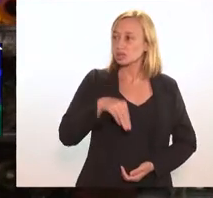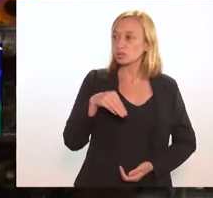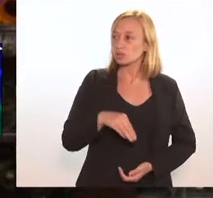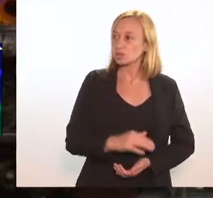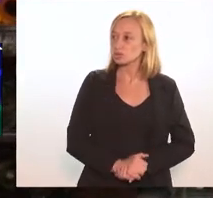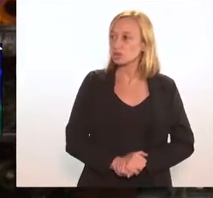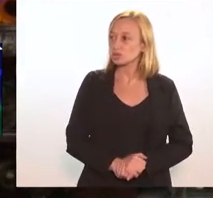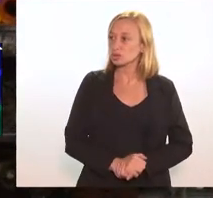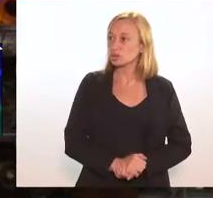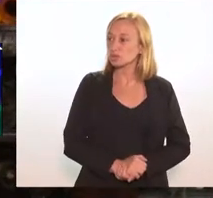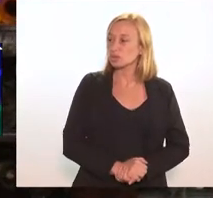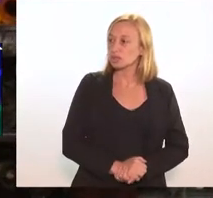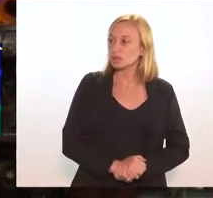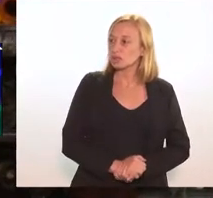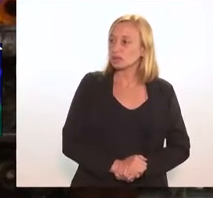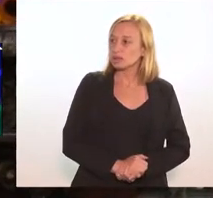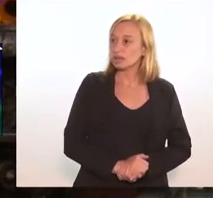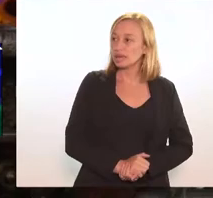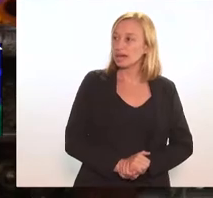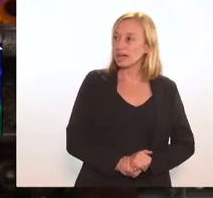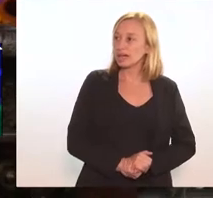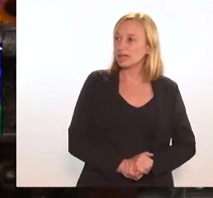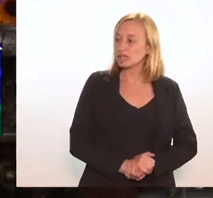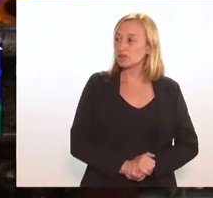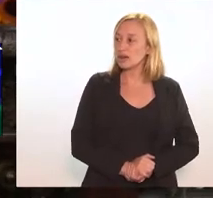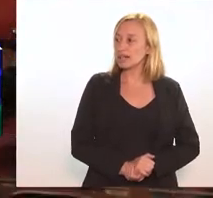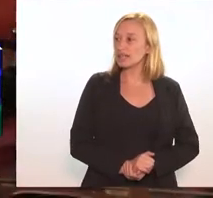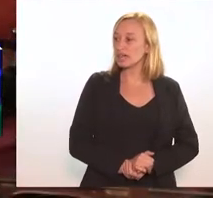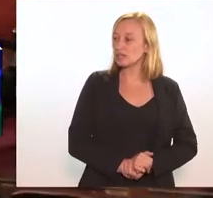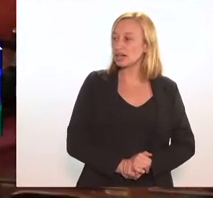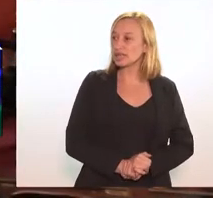5 minutos, conforme nós deliberamos aqui.